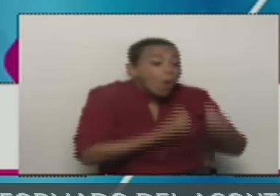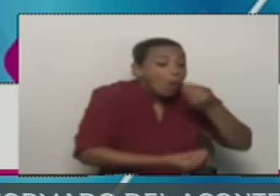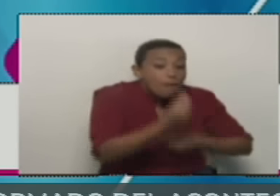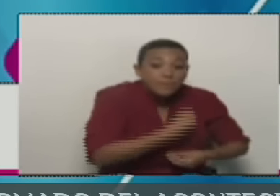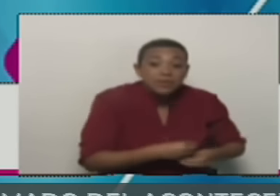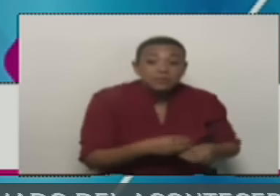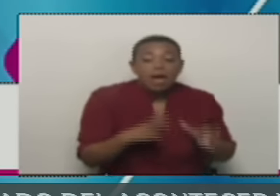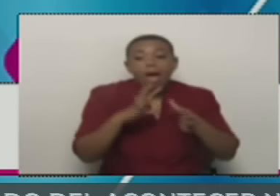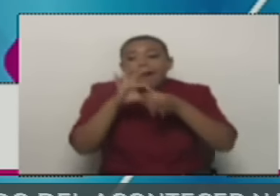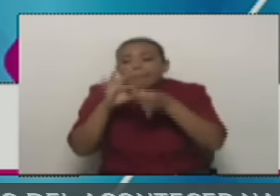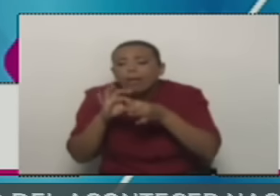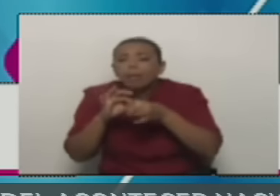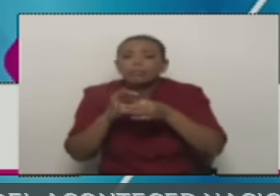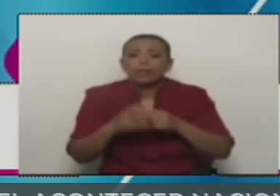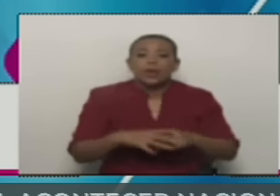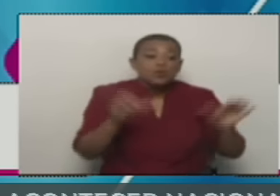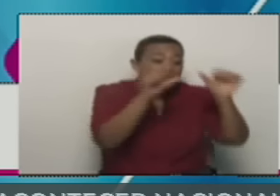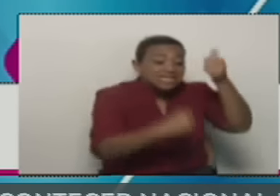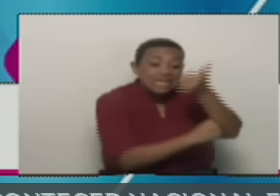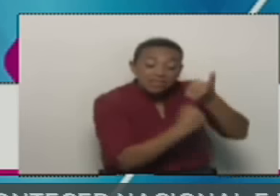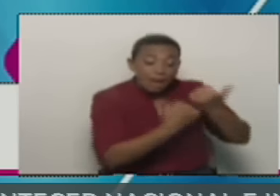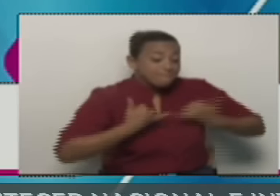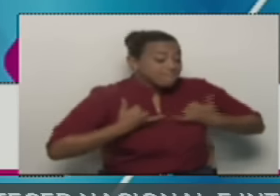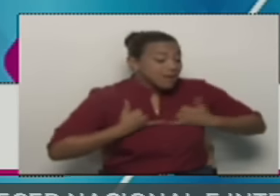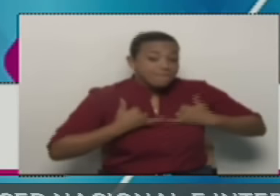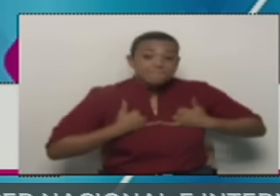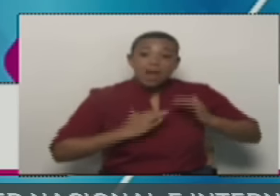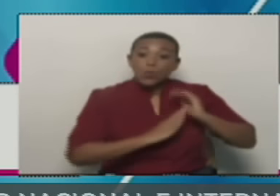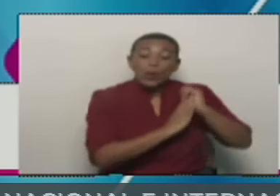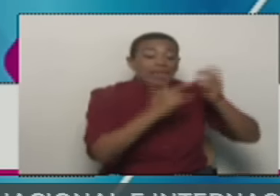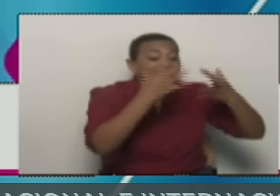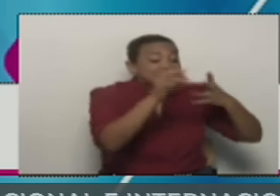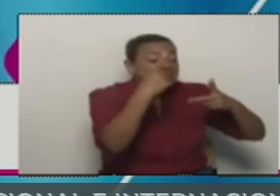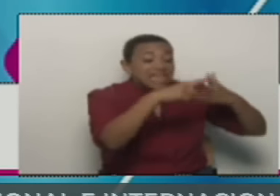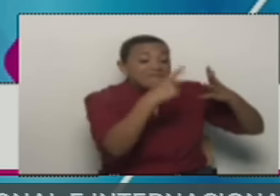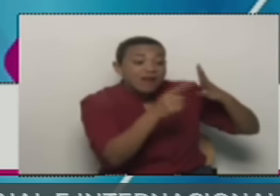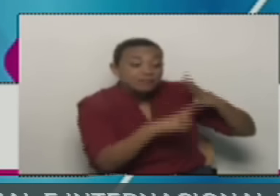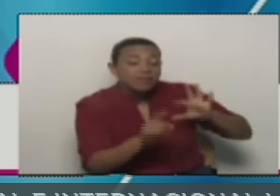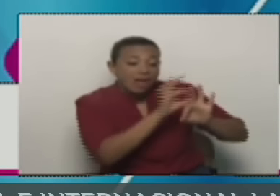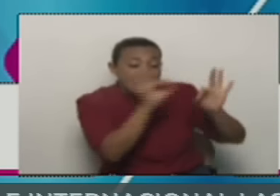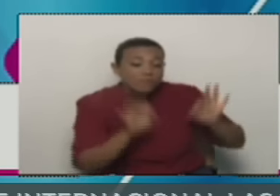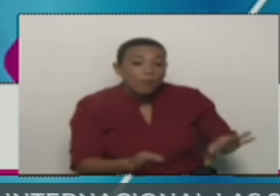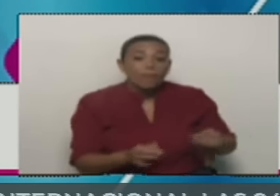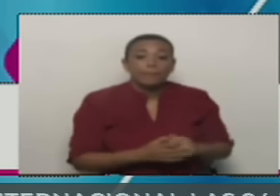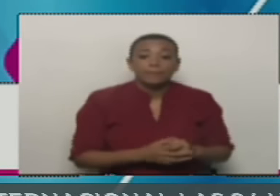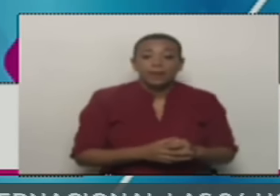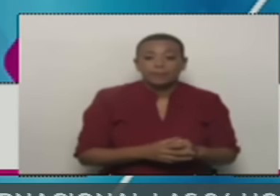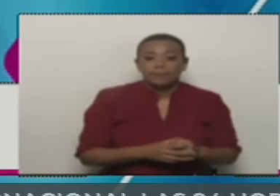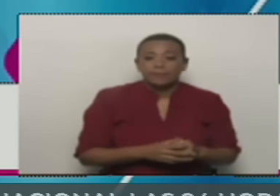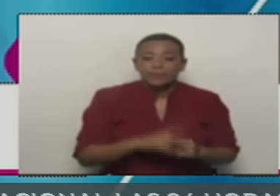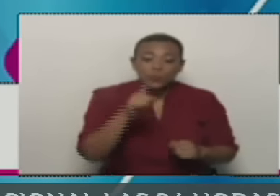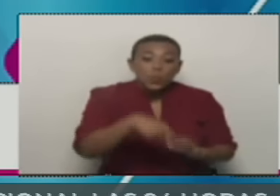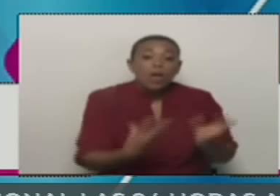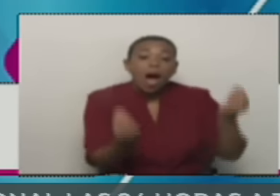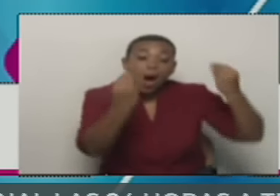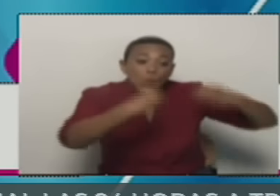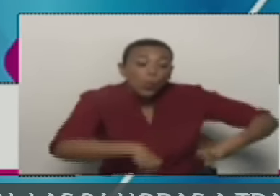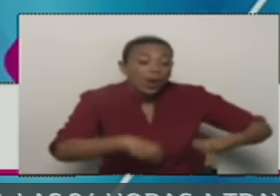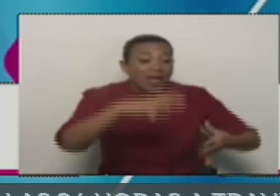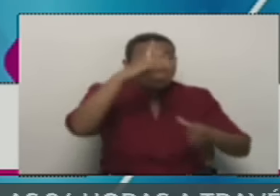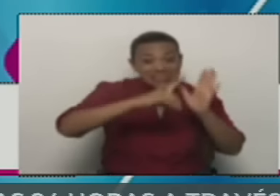nós, é o que tem gerado a diversidade para nós brasileiros, né? De acordo com